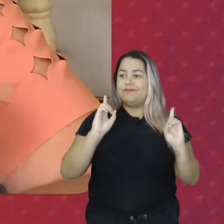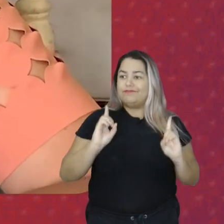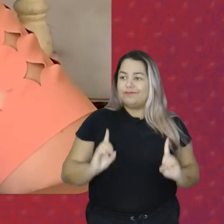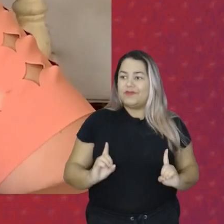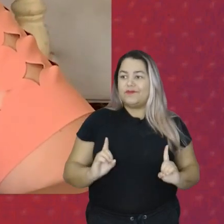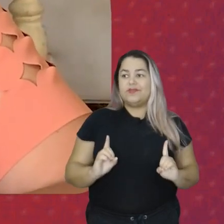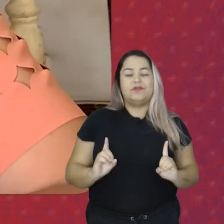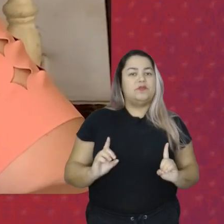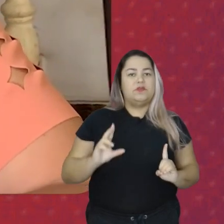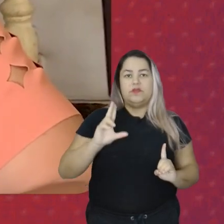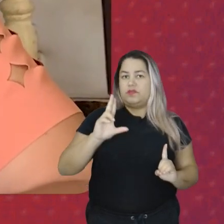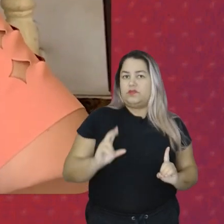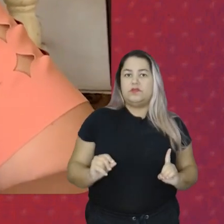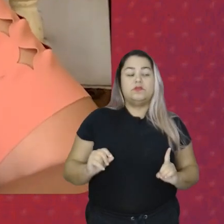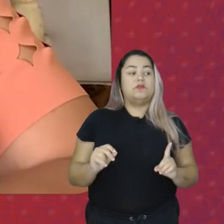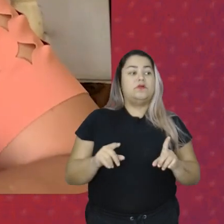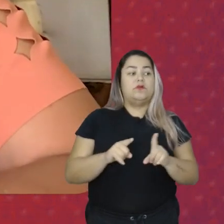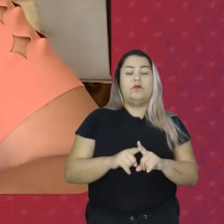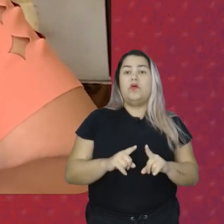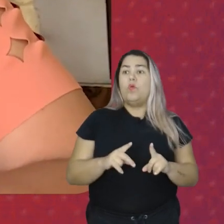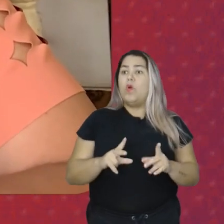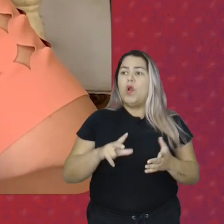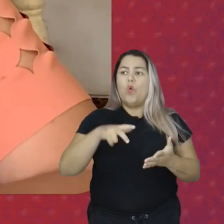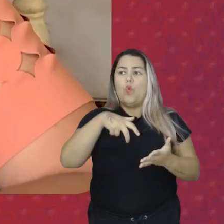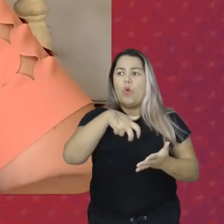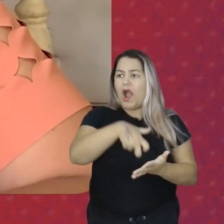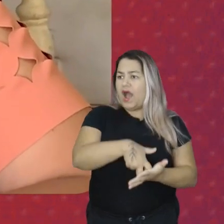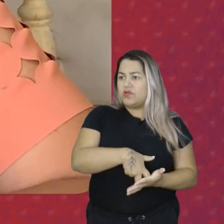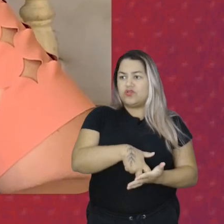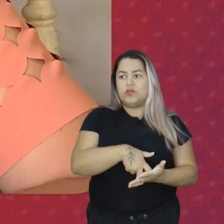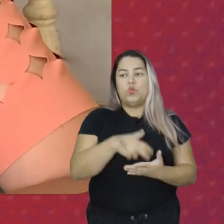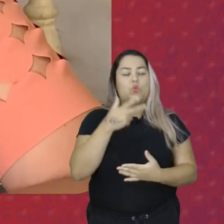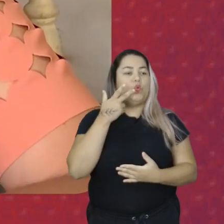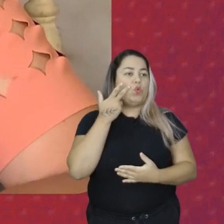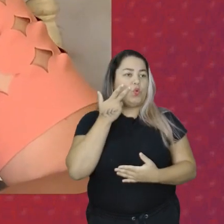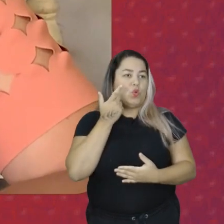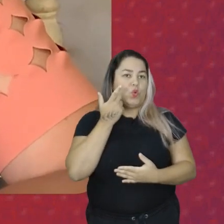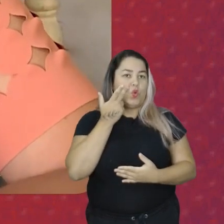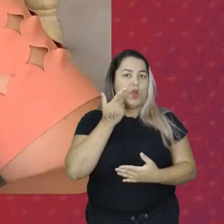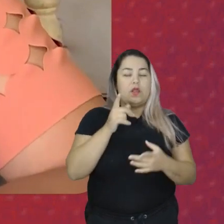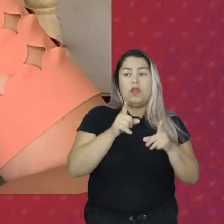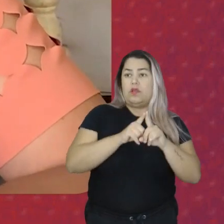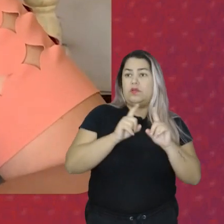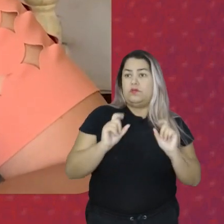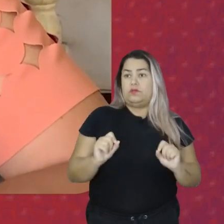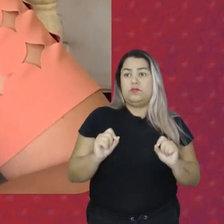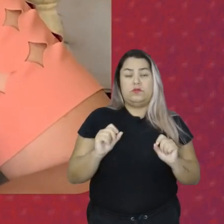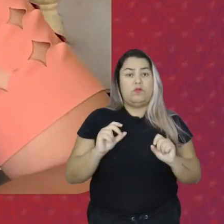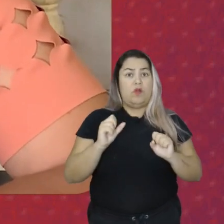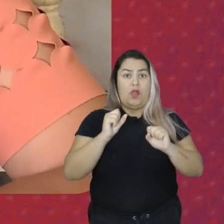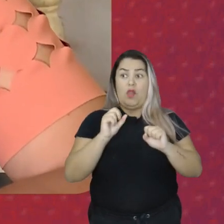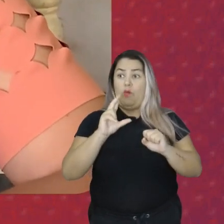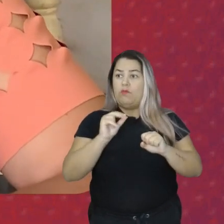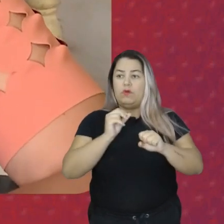deficiência não é uma sentença natural, não é uma